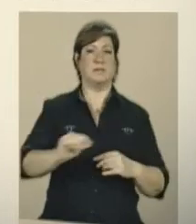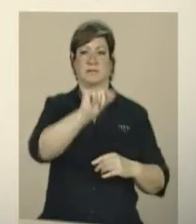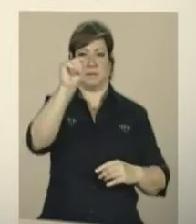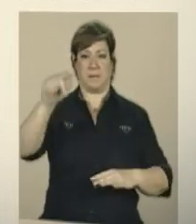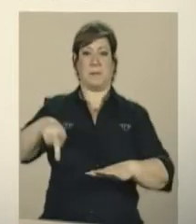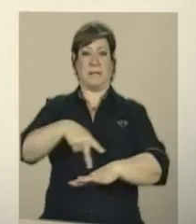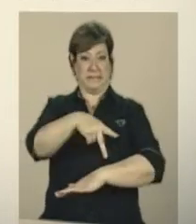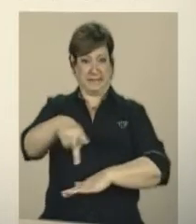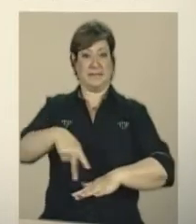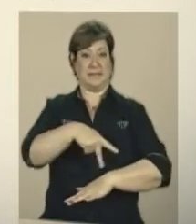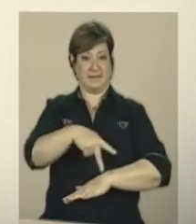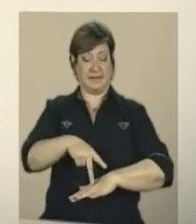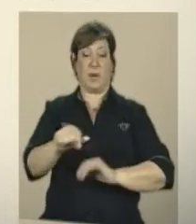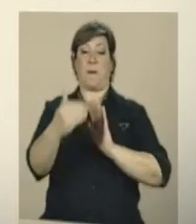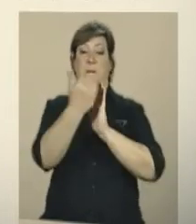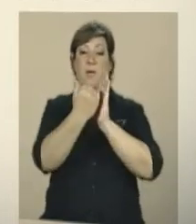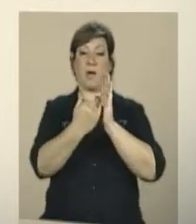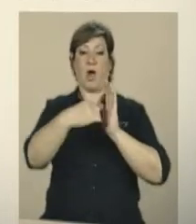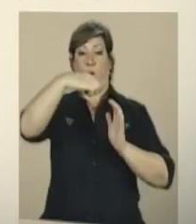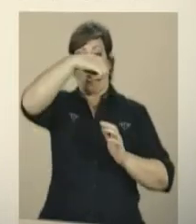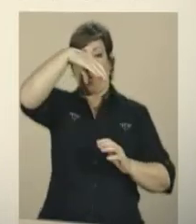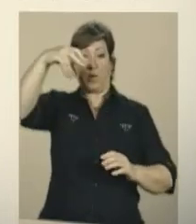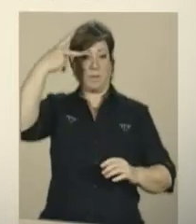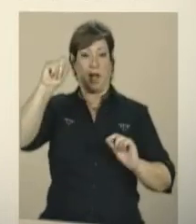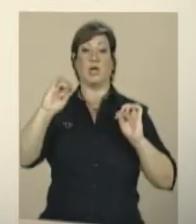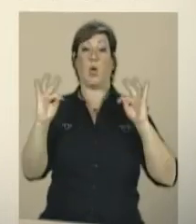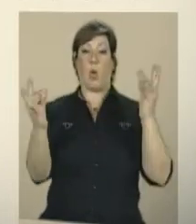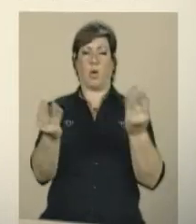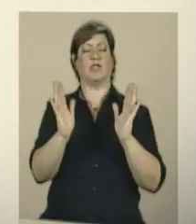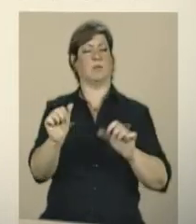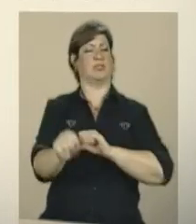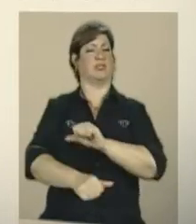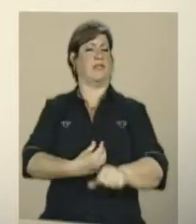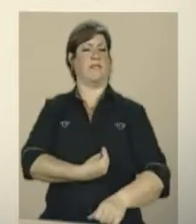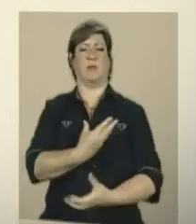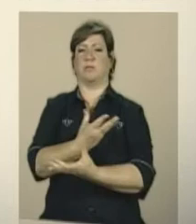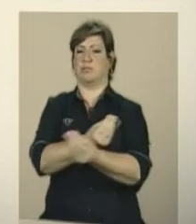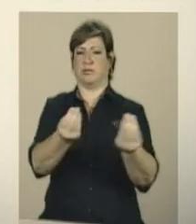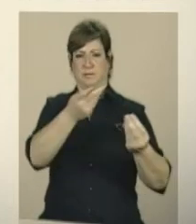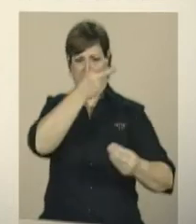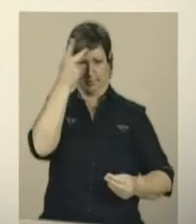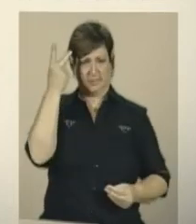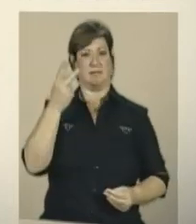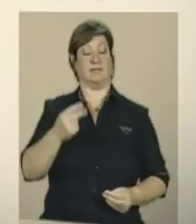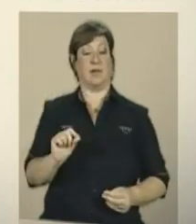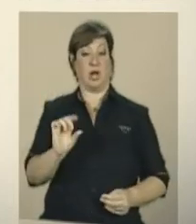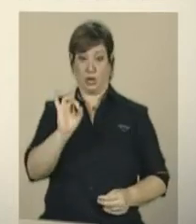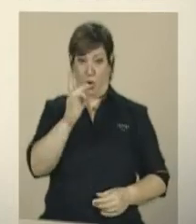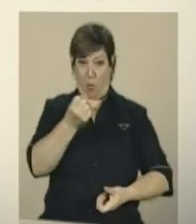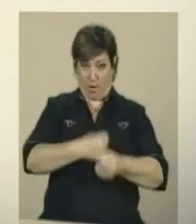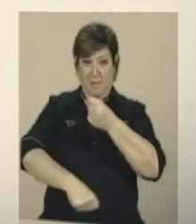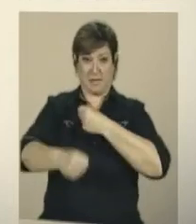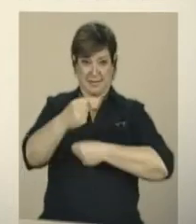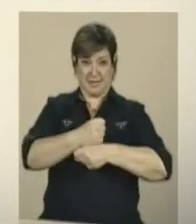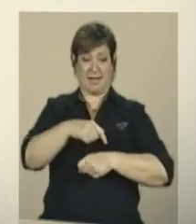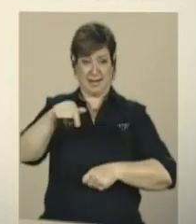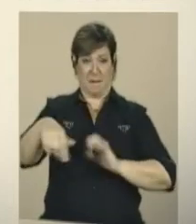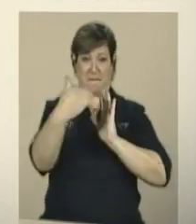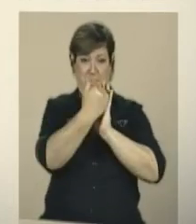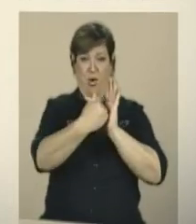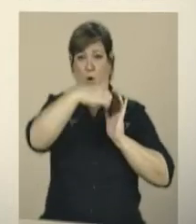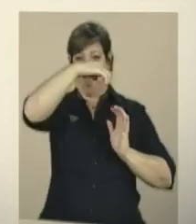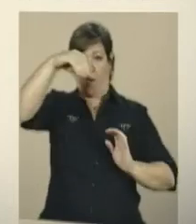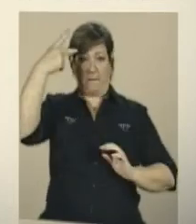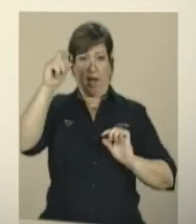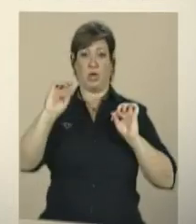do país com o programa Luz Para todos que já mudou a vida de muita gente Luciano só no ano passado o Luz Para Todos